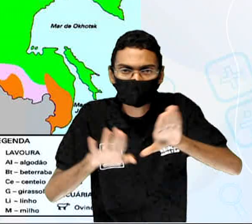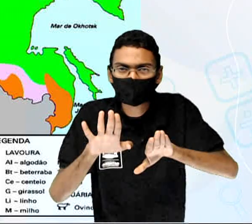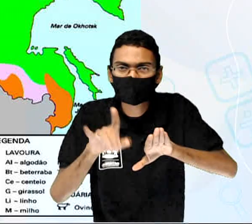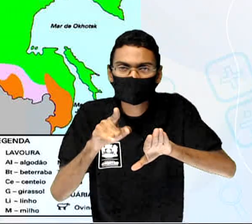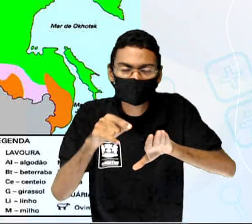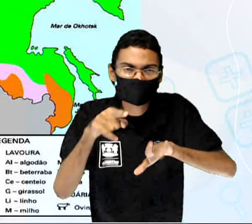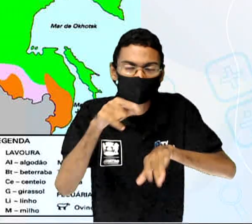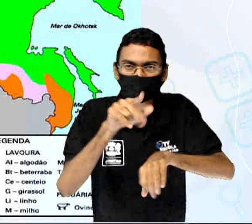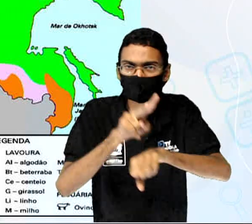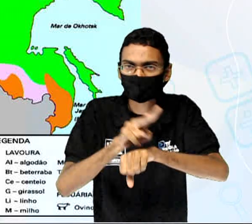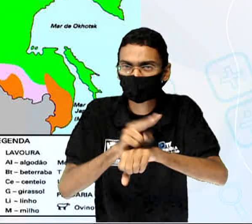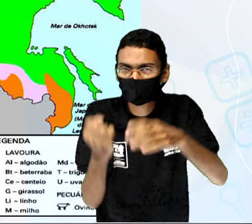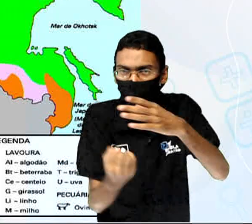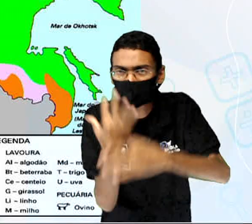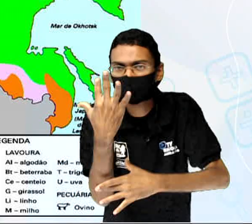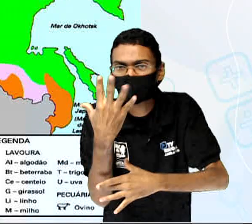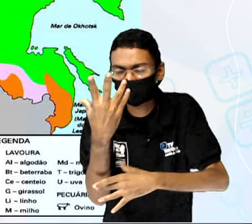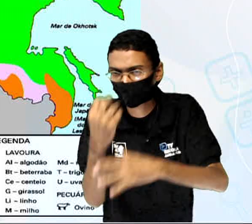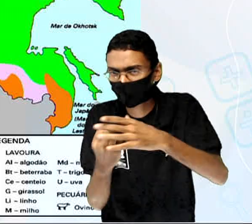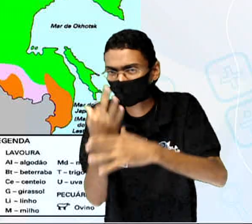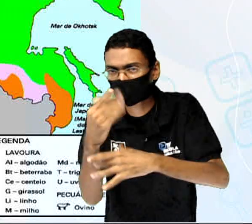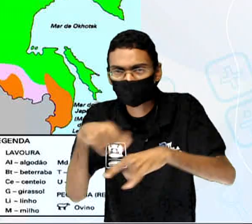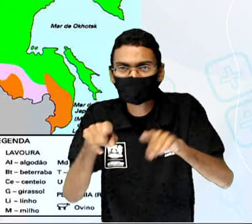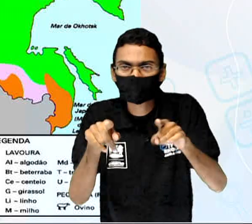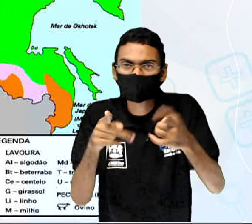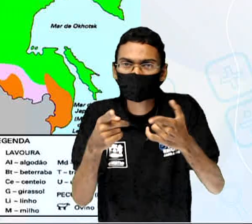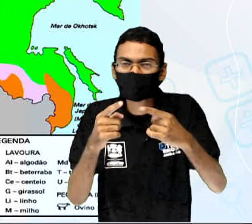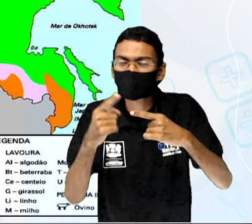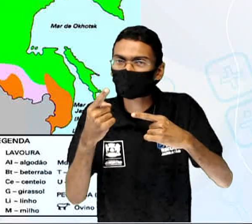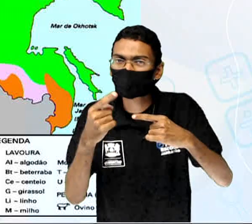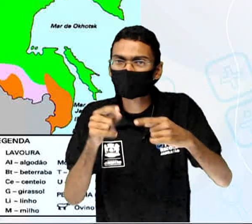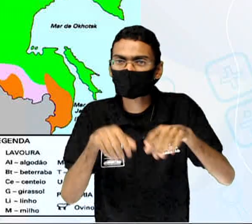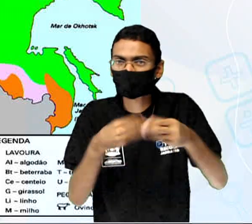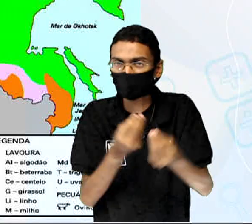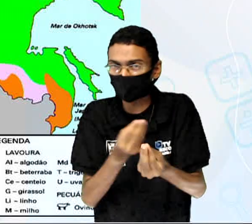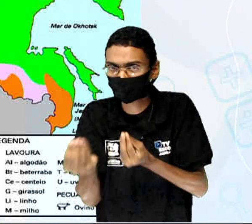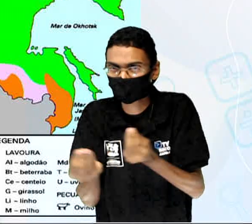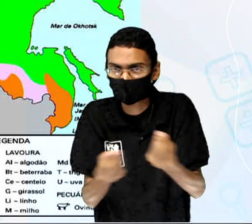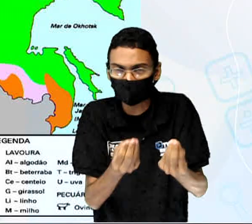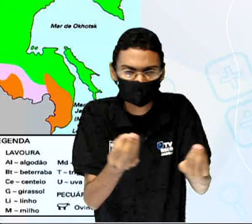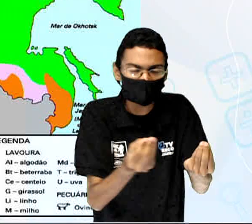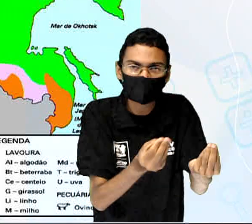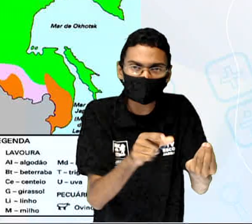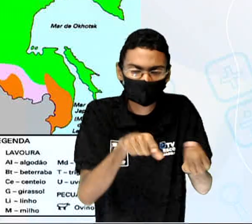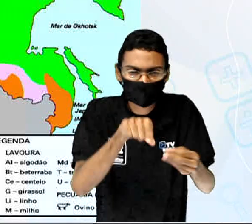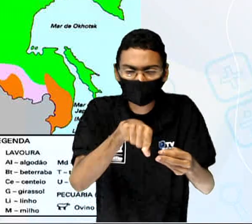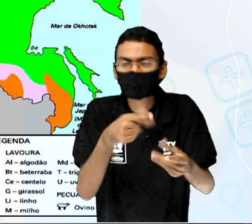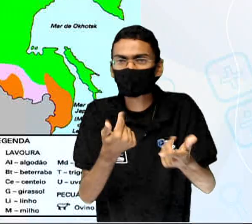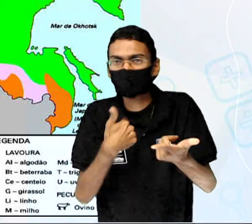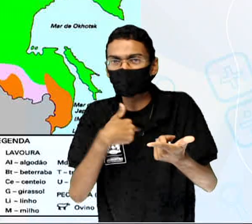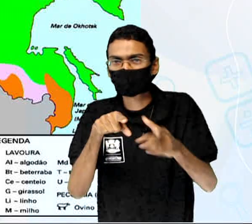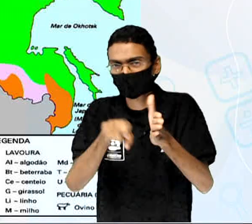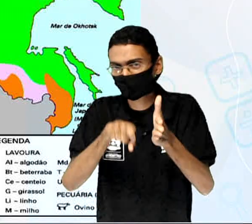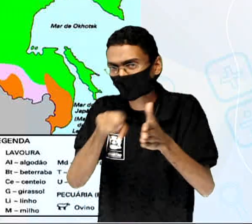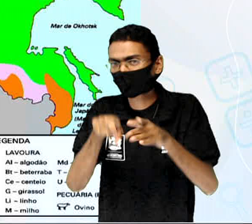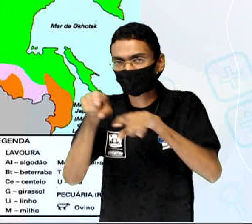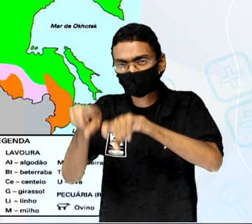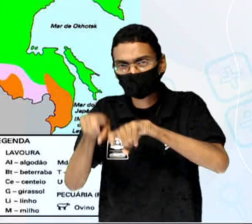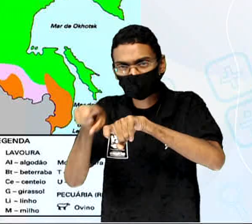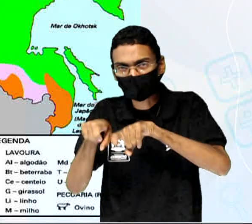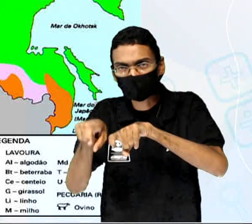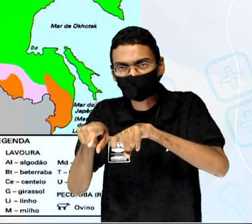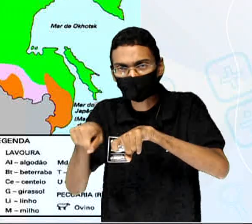na questão do uso da terra, então, a gente tem o uso da terra, ela está bastante relacionada aqui para os tipos de cultivo.